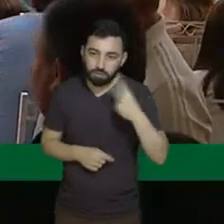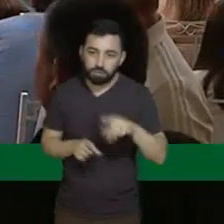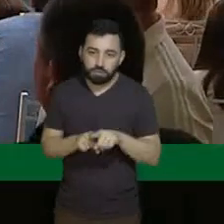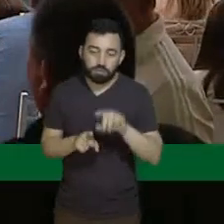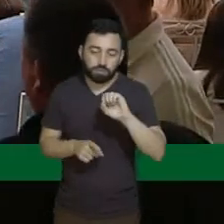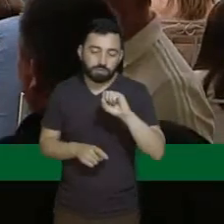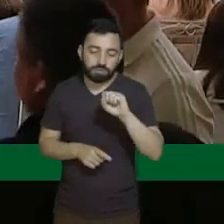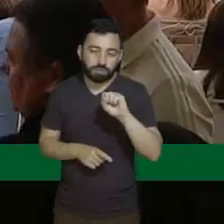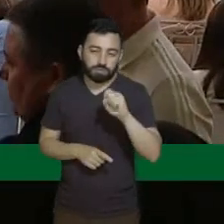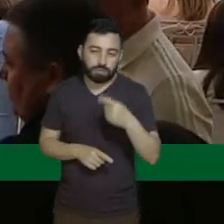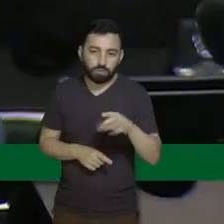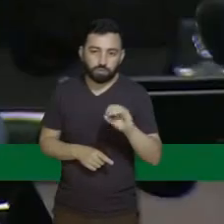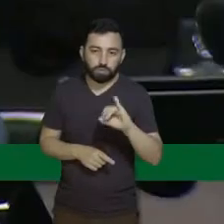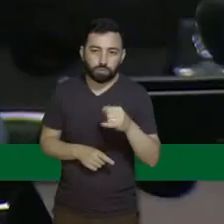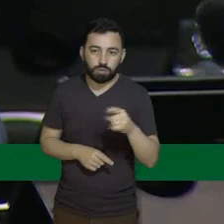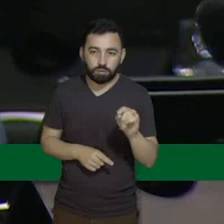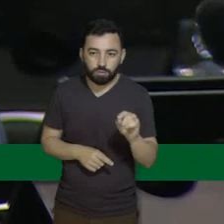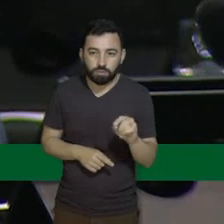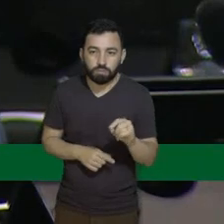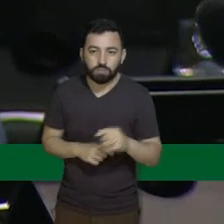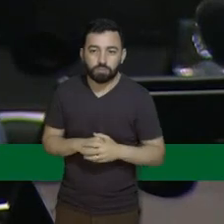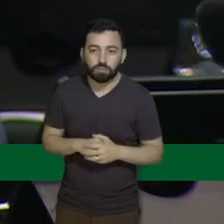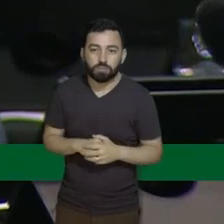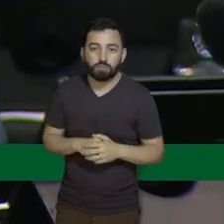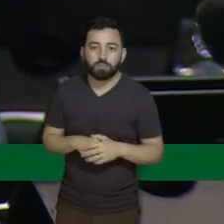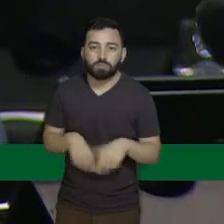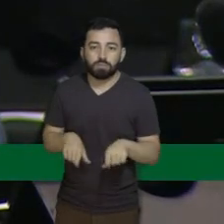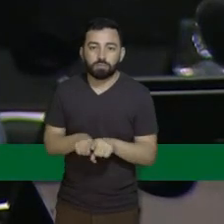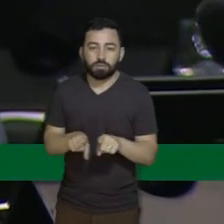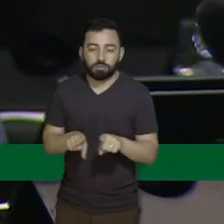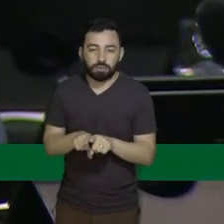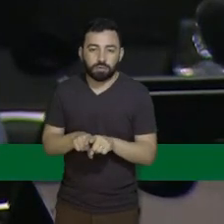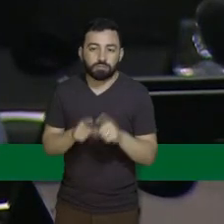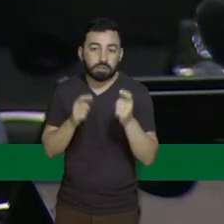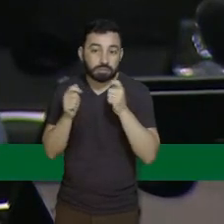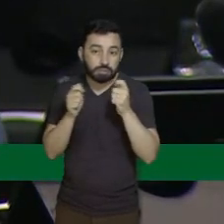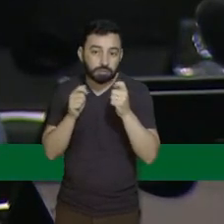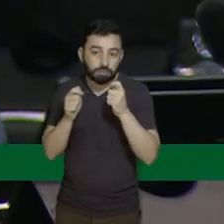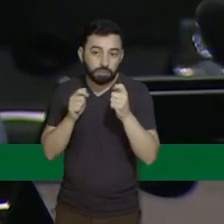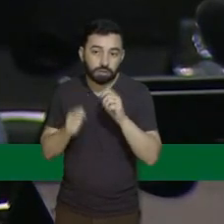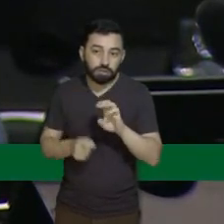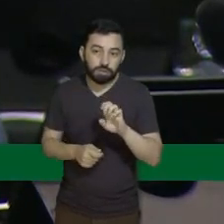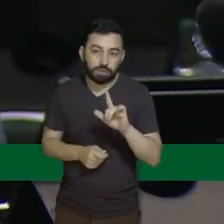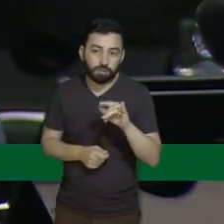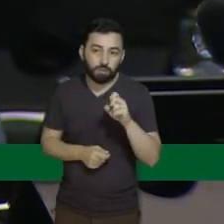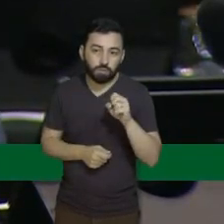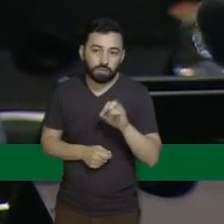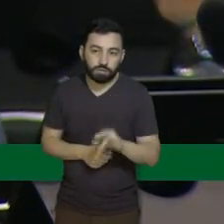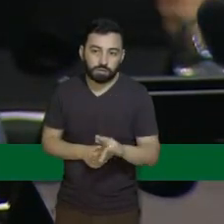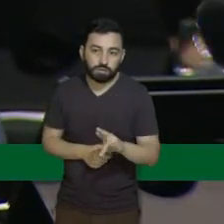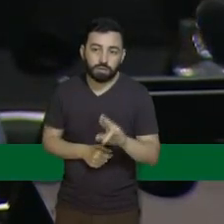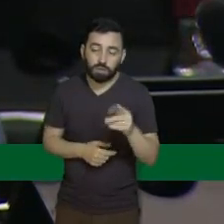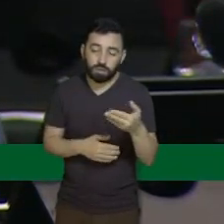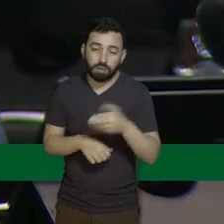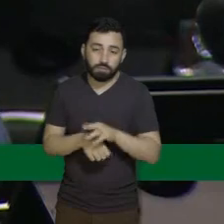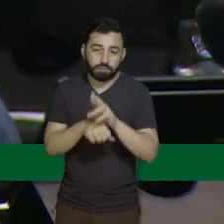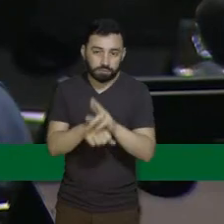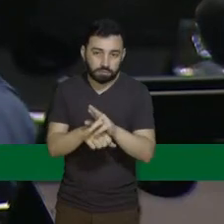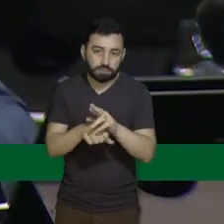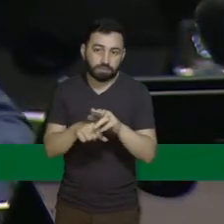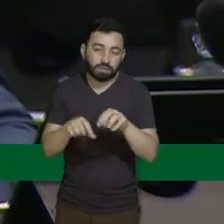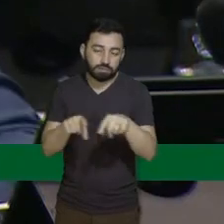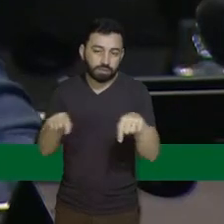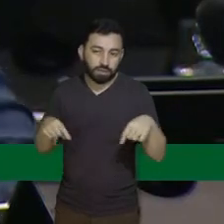Oeste, Áurea Verlang, assessor parlamentar, Eluir de Donati, nesse ato representando o gabinete do